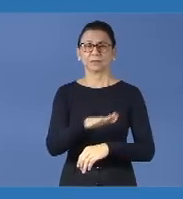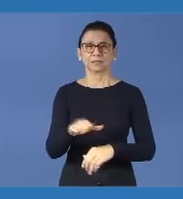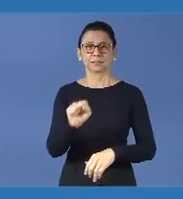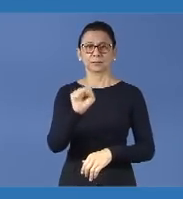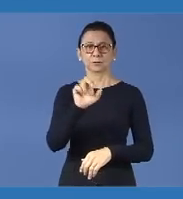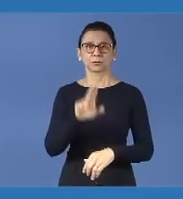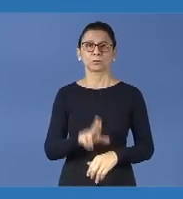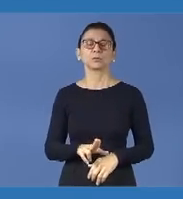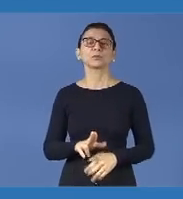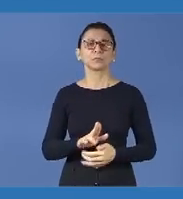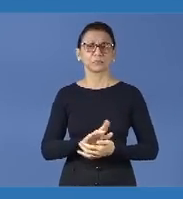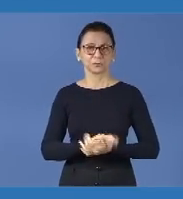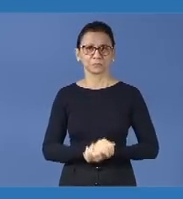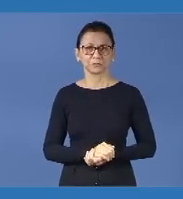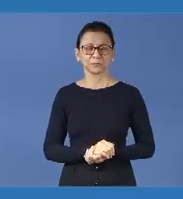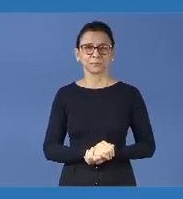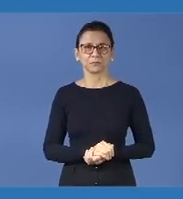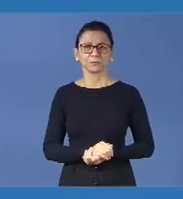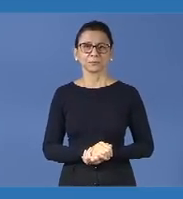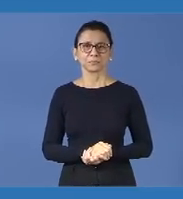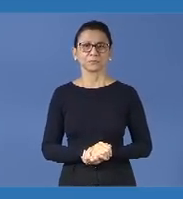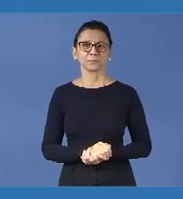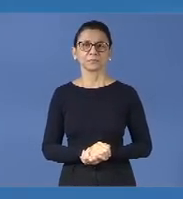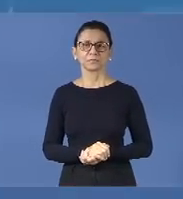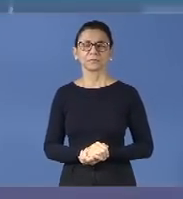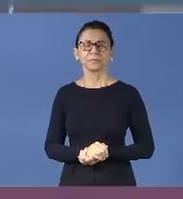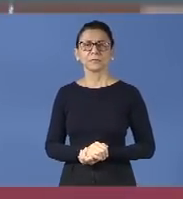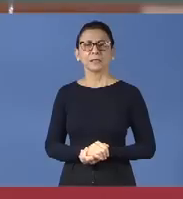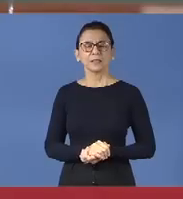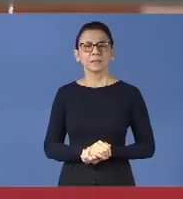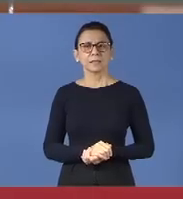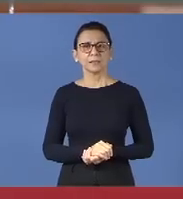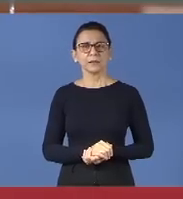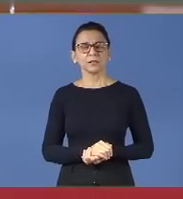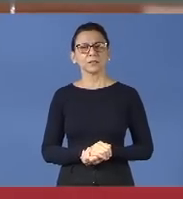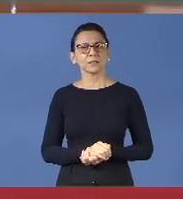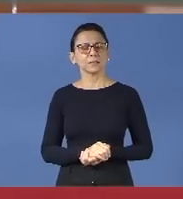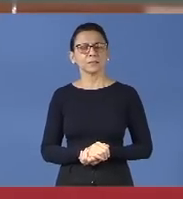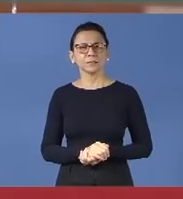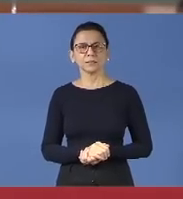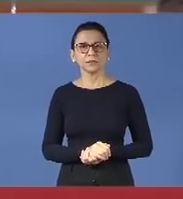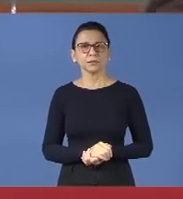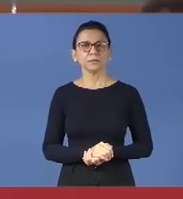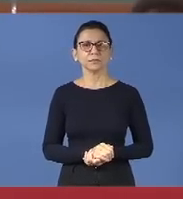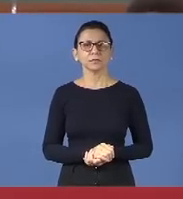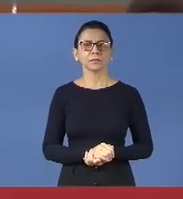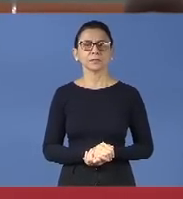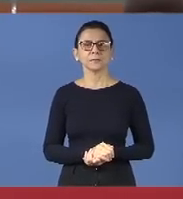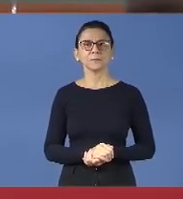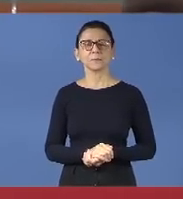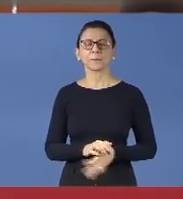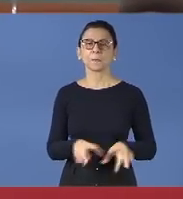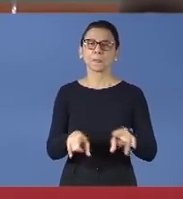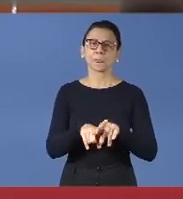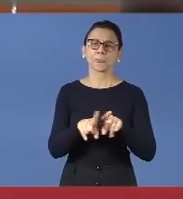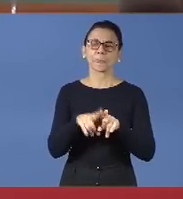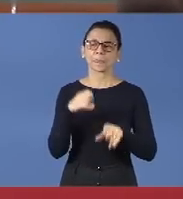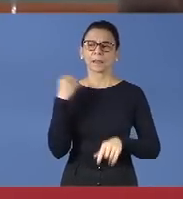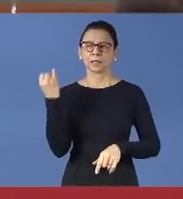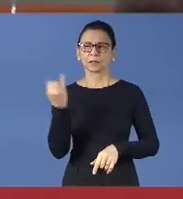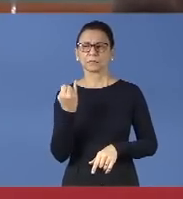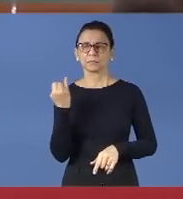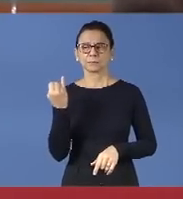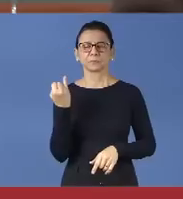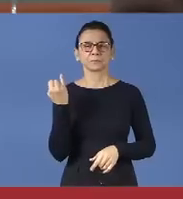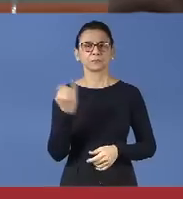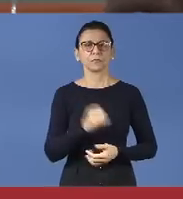do estado do Espírito Santo. Este foi um destaque destes dias também. Os jovens do Manaim de Pedro do Rio